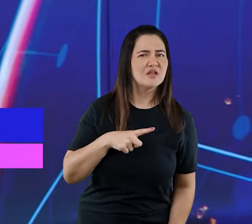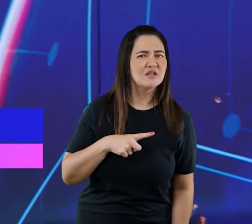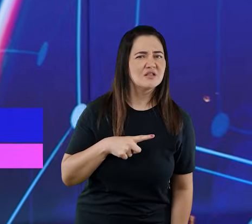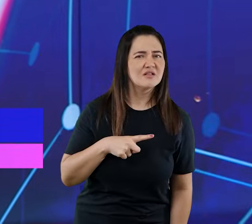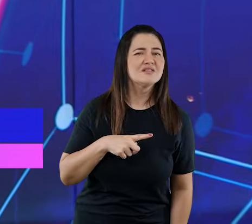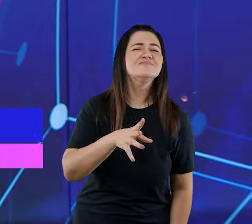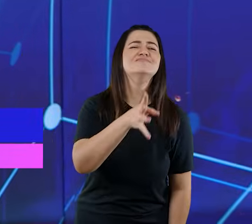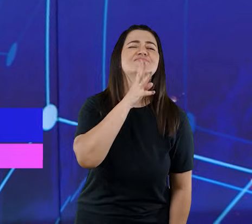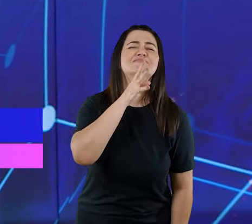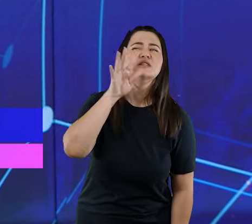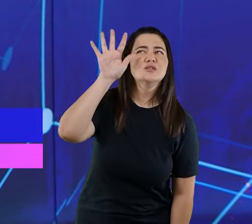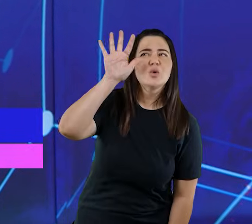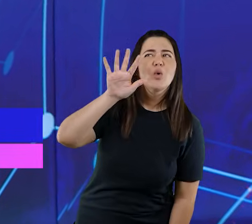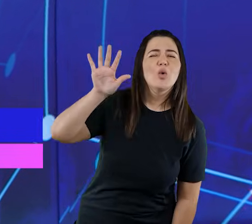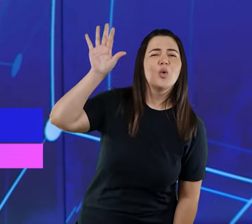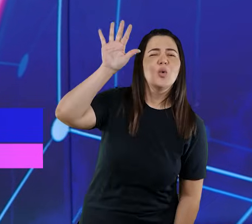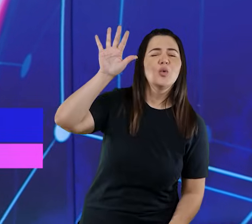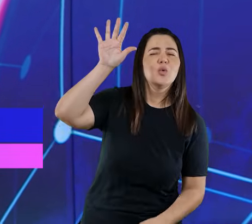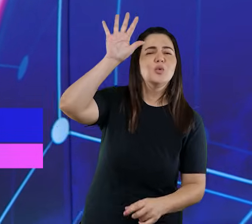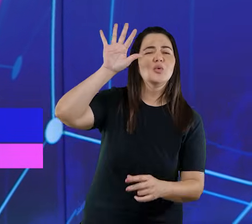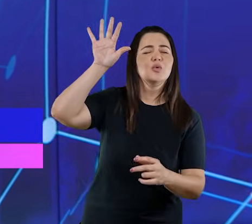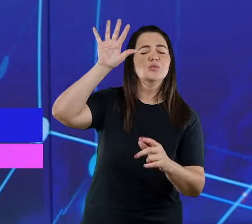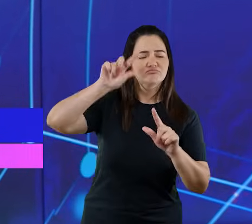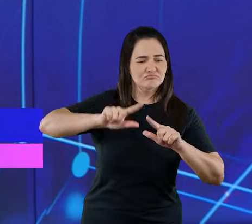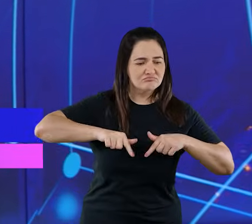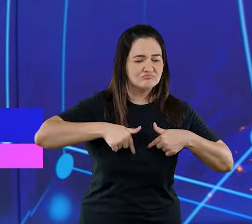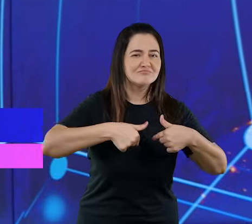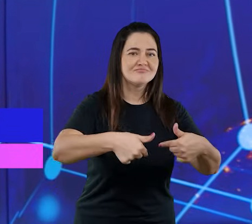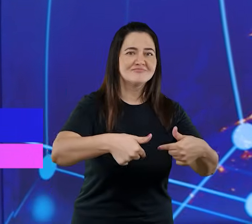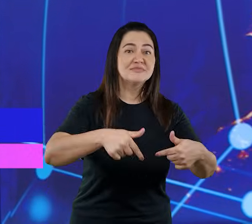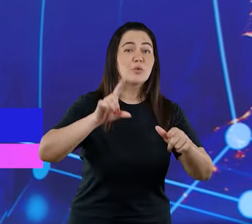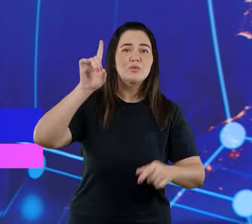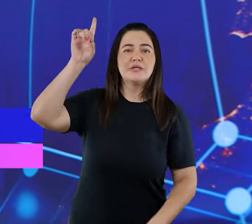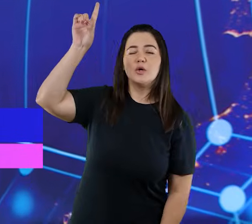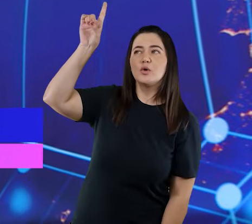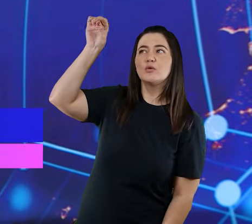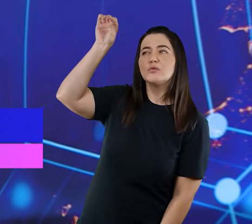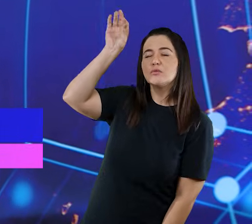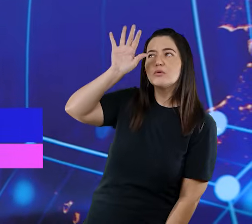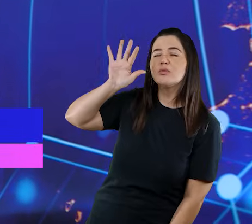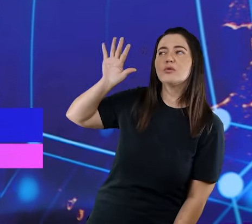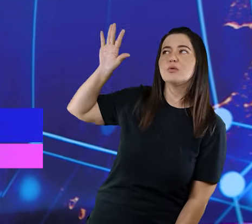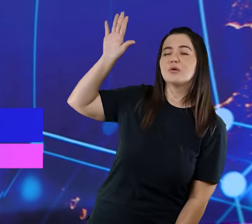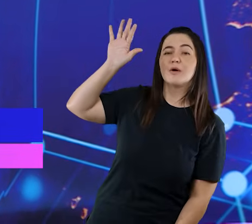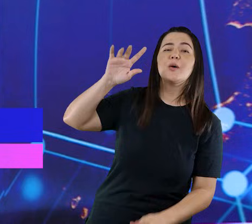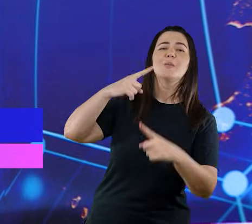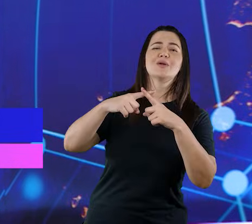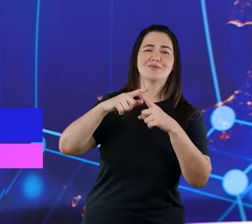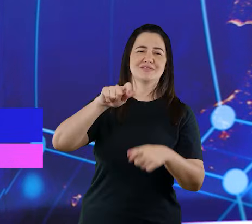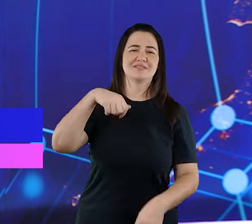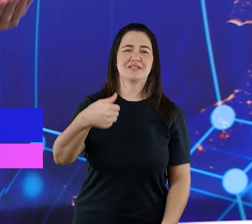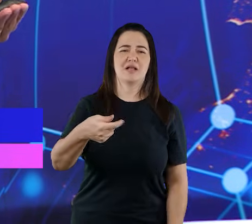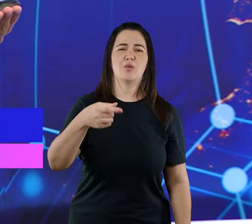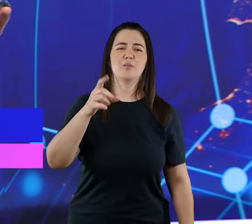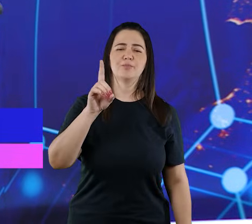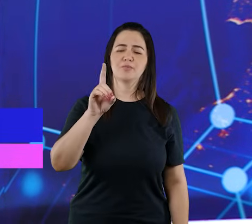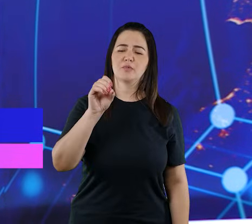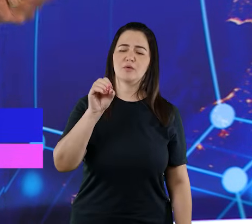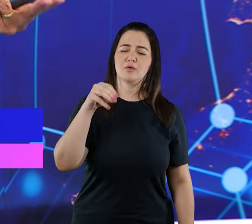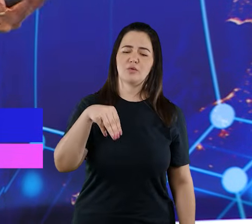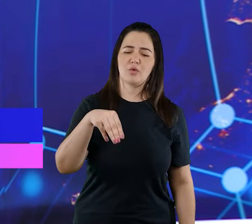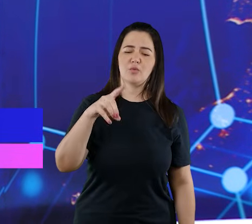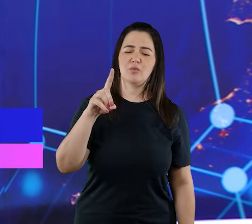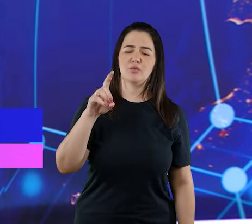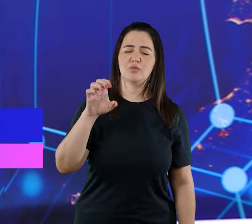disse, o dom de profecia não terminou com a Bíblia. O dom de profecia é um dom que está listado